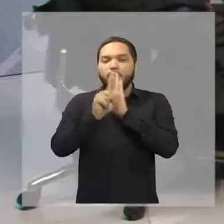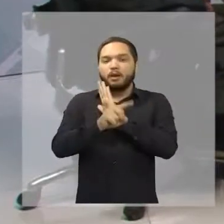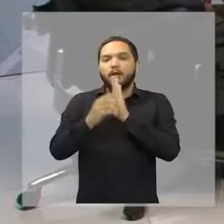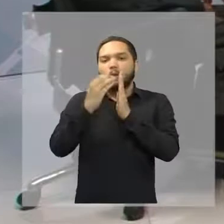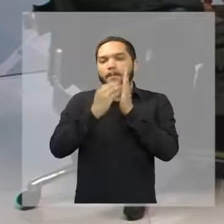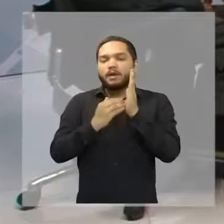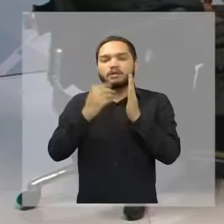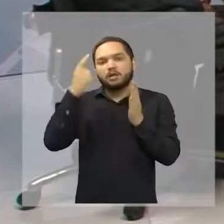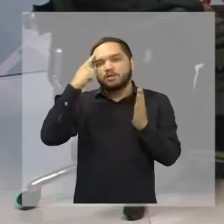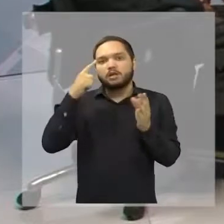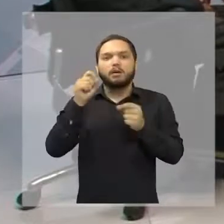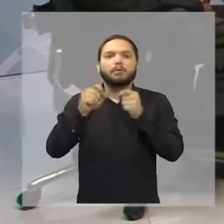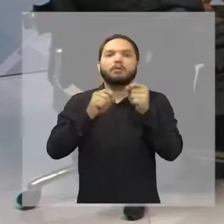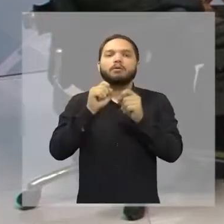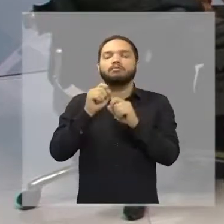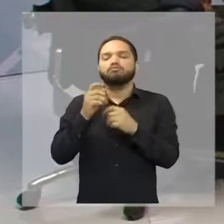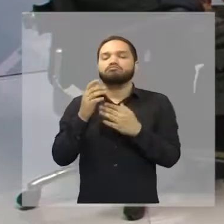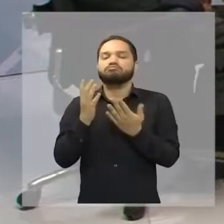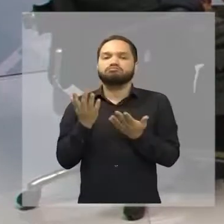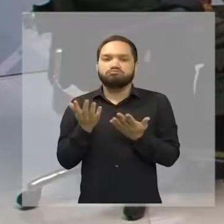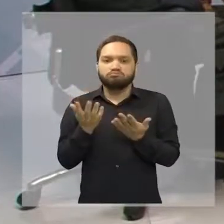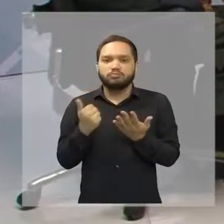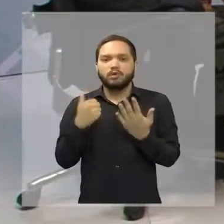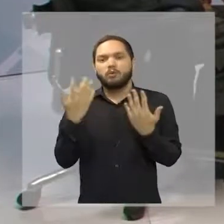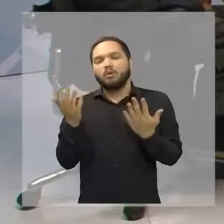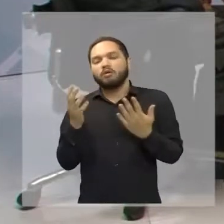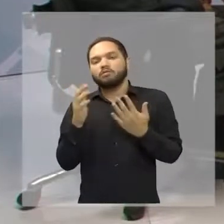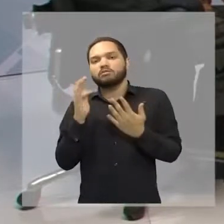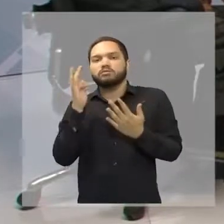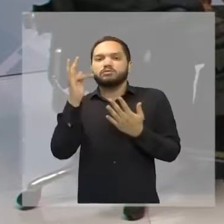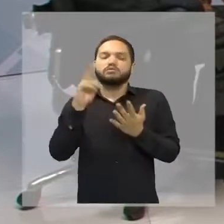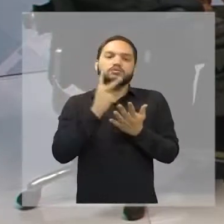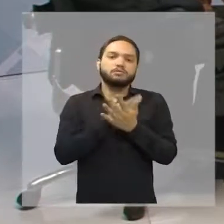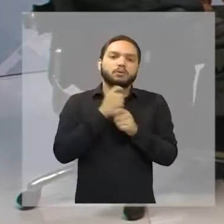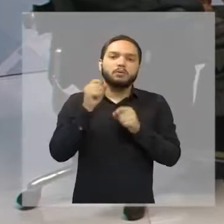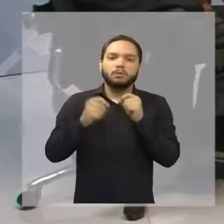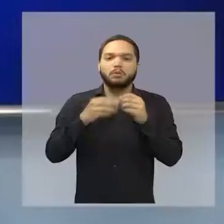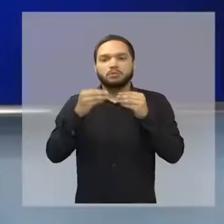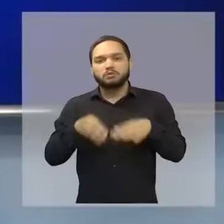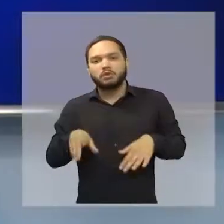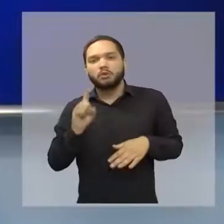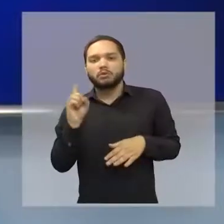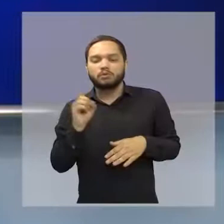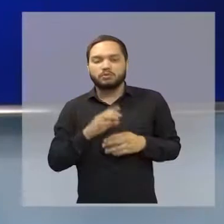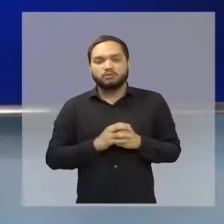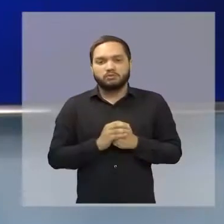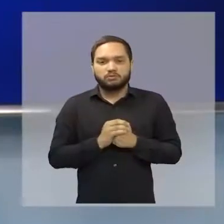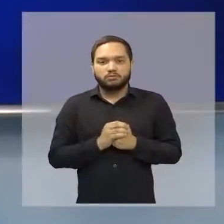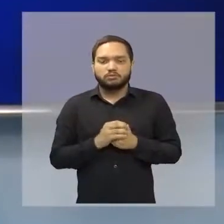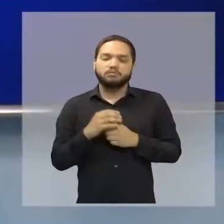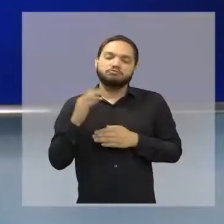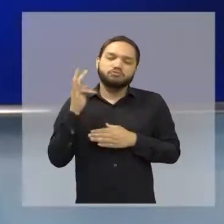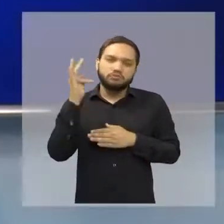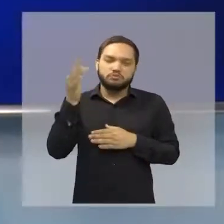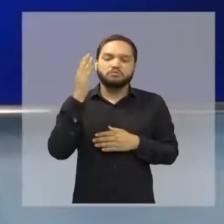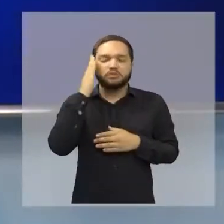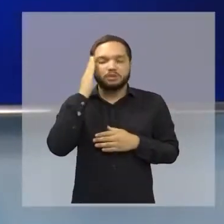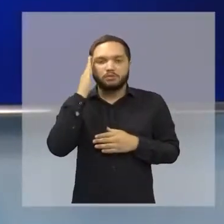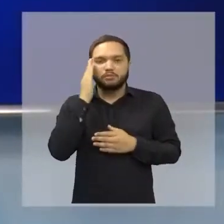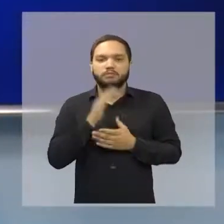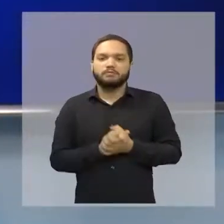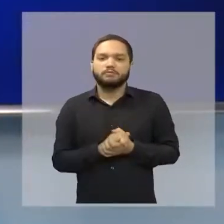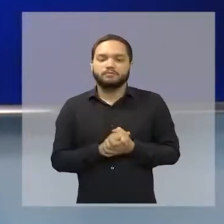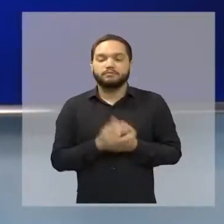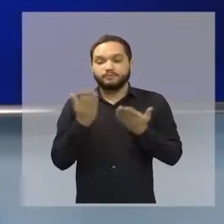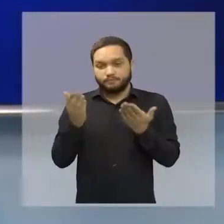deixa de saber. Portanto, saber que influência isso vai ter ou não é uma coisa que a gente vai poder ver depois. Eu queria,